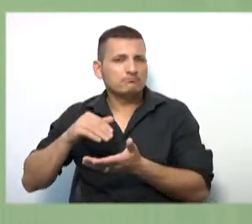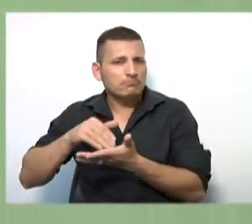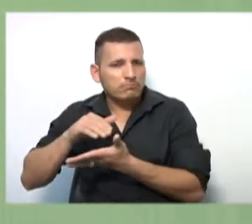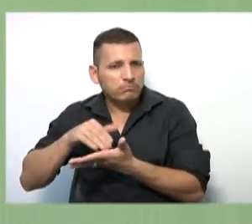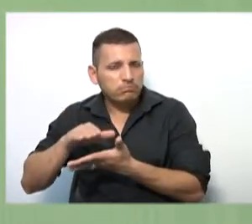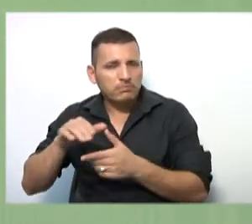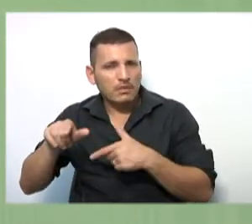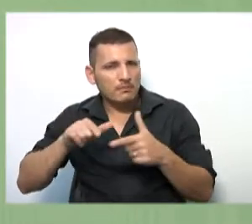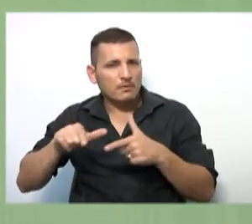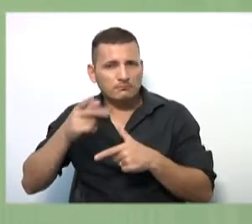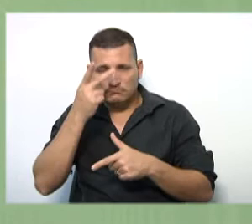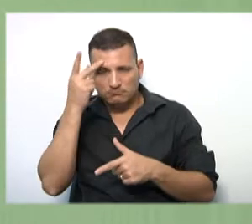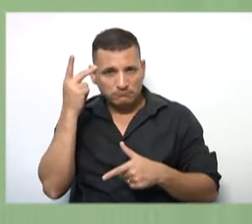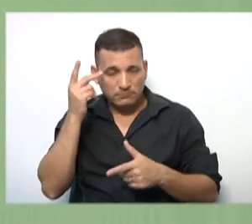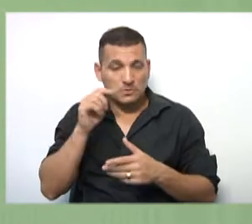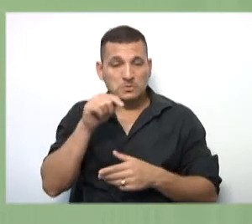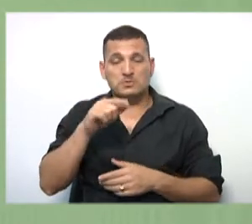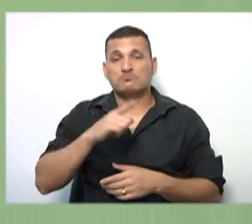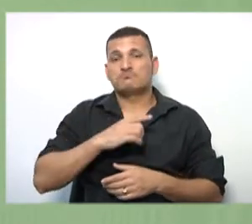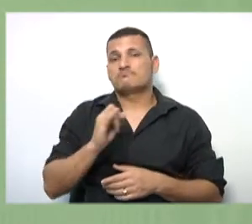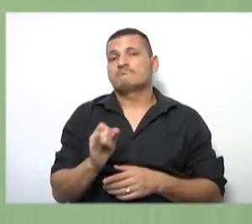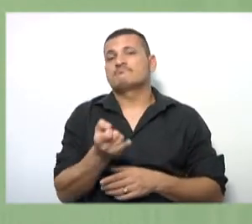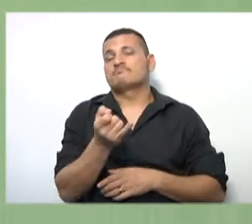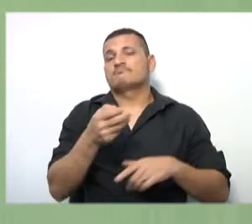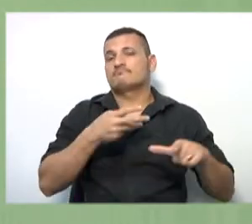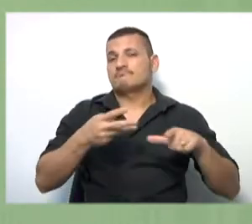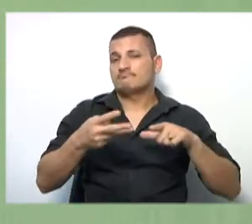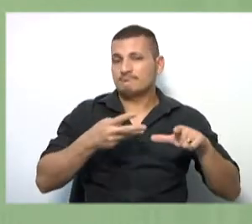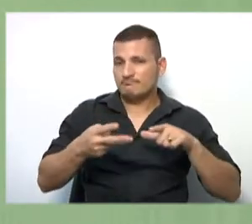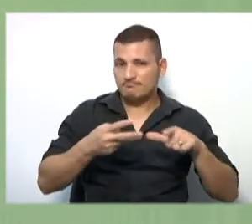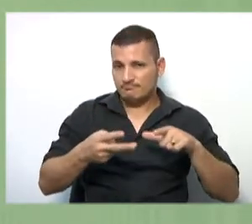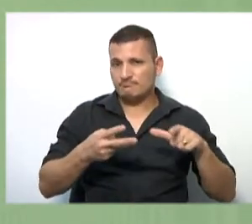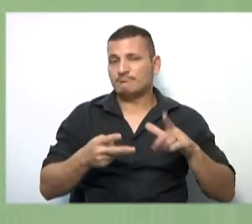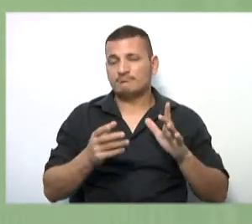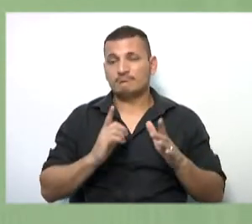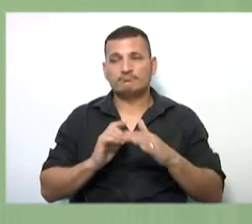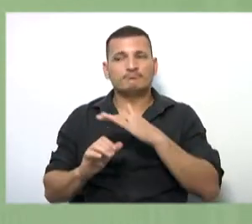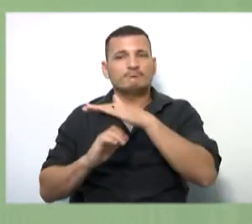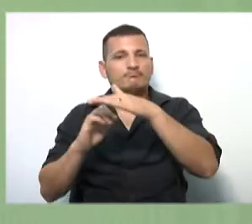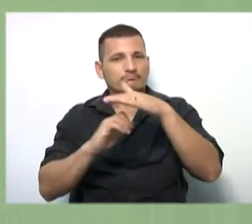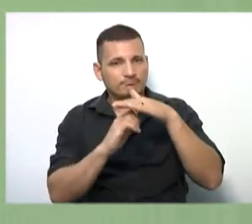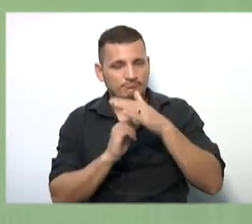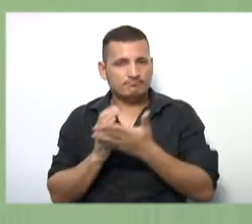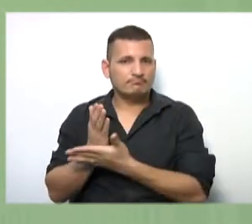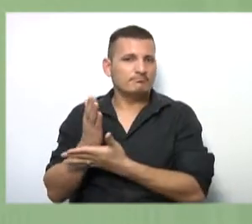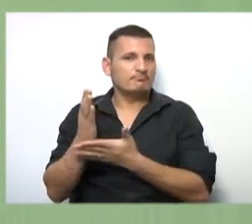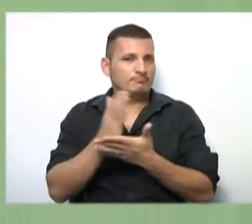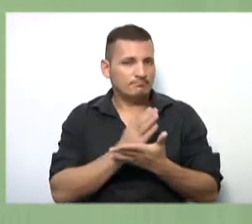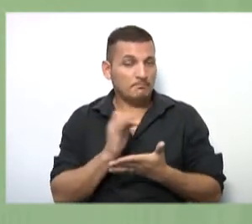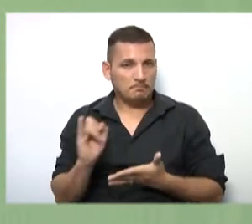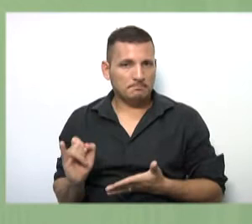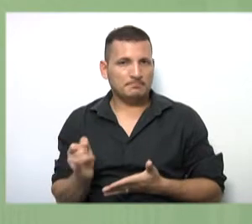Aproveitam a terceirização de serviços exercida pelas empresas.